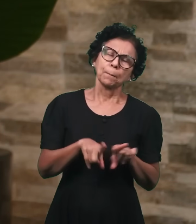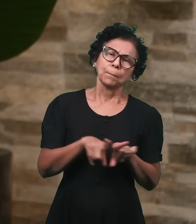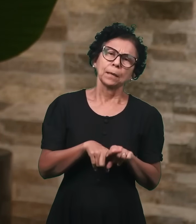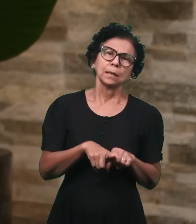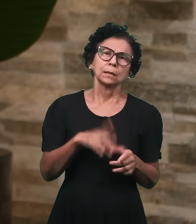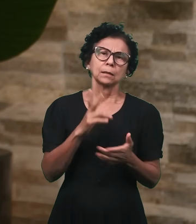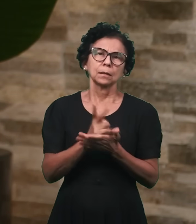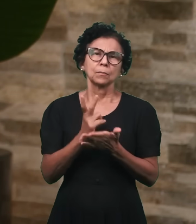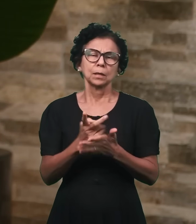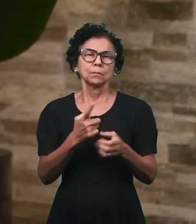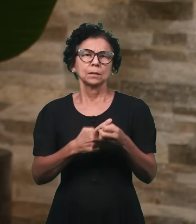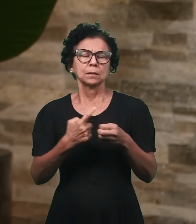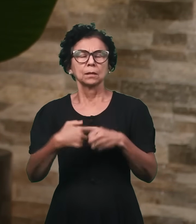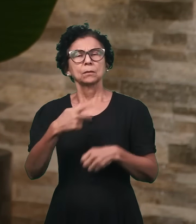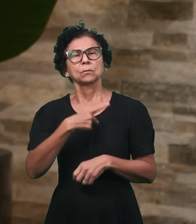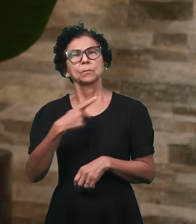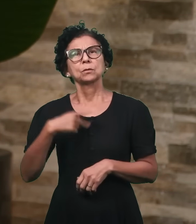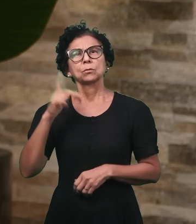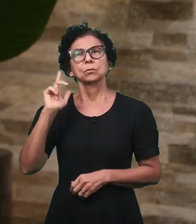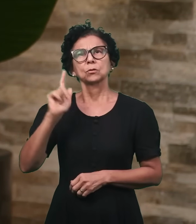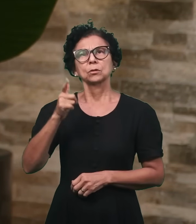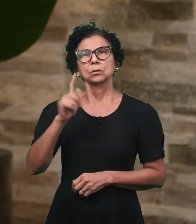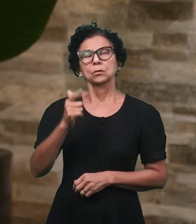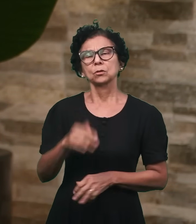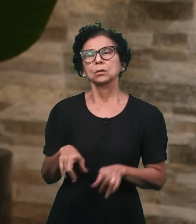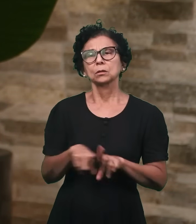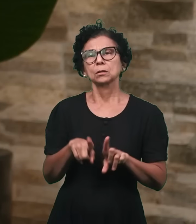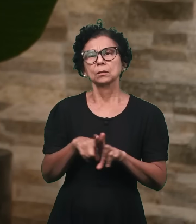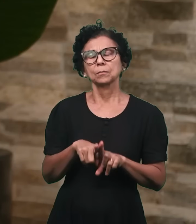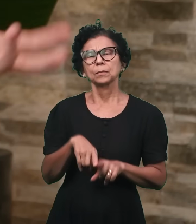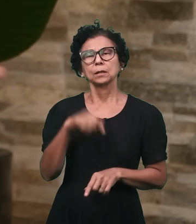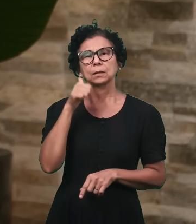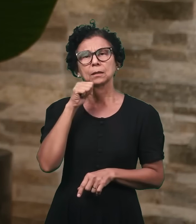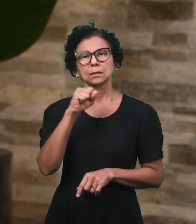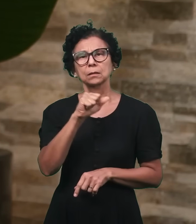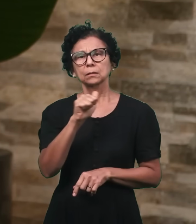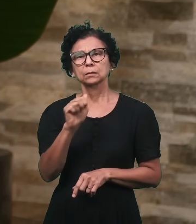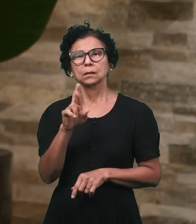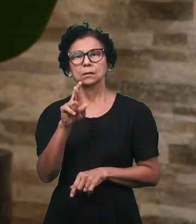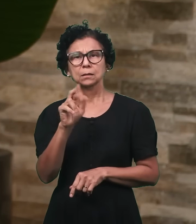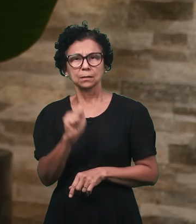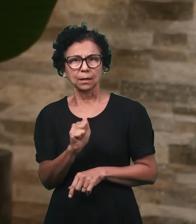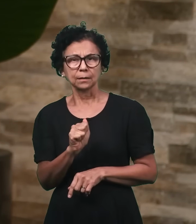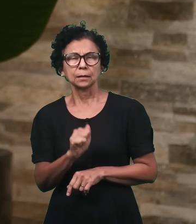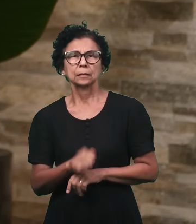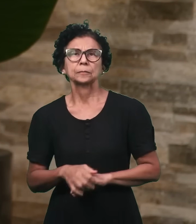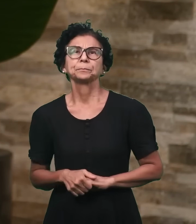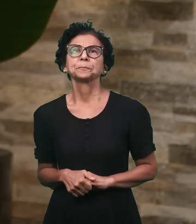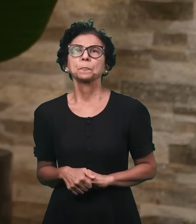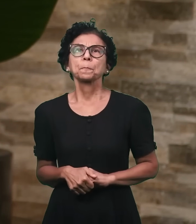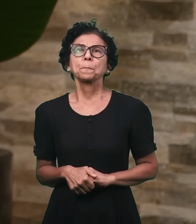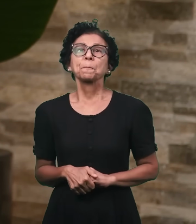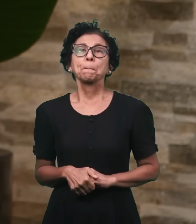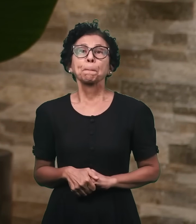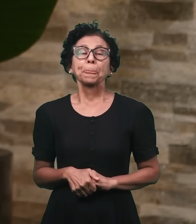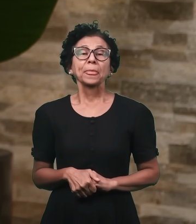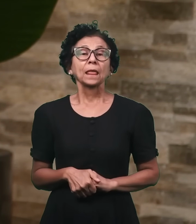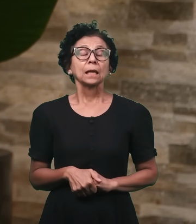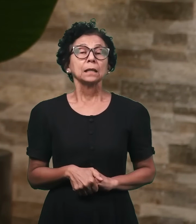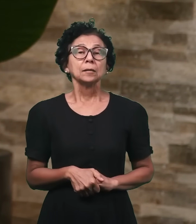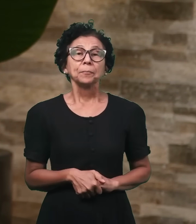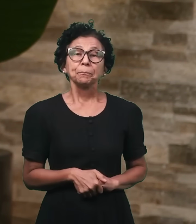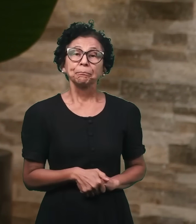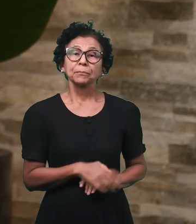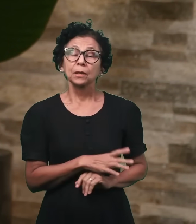pastor Gideuti, da nossa saudosa irmã Sara Dodge. Ali eles se conheceram e tiveram a oportunidade de